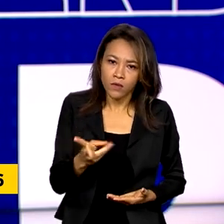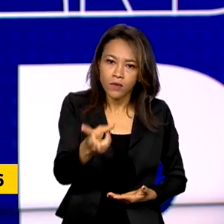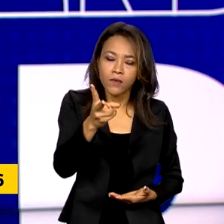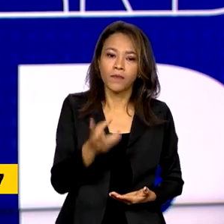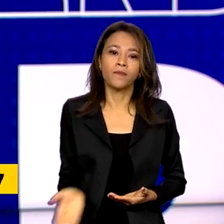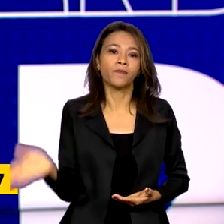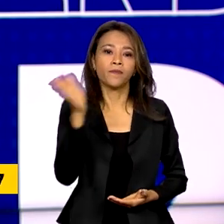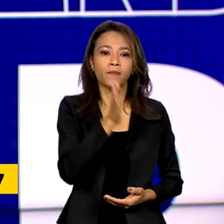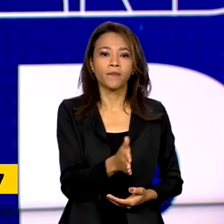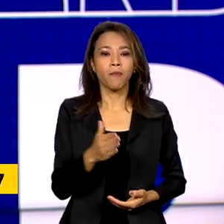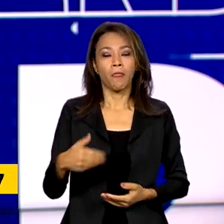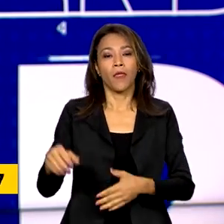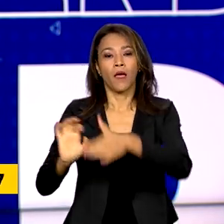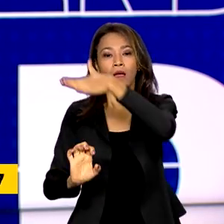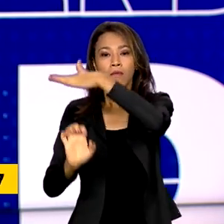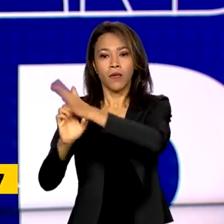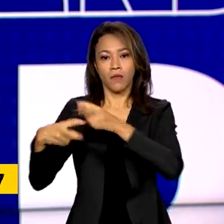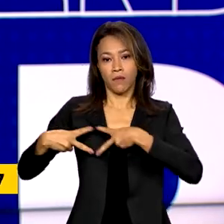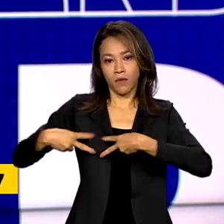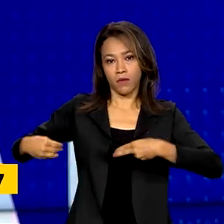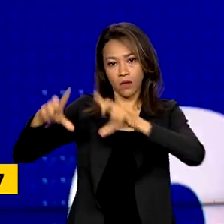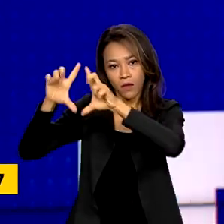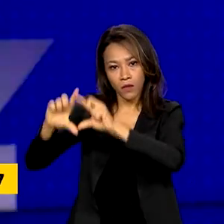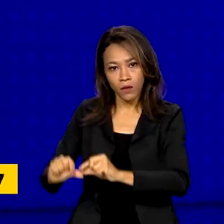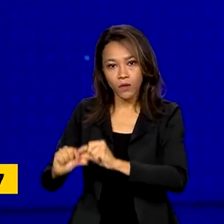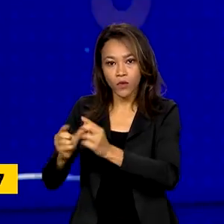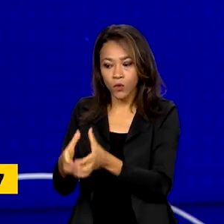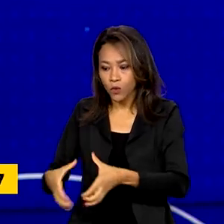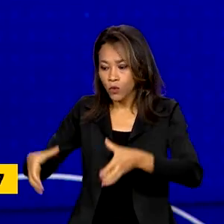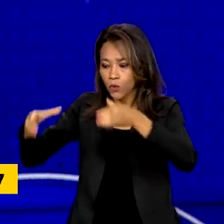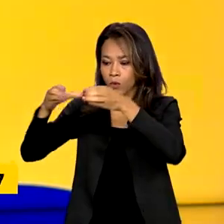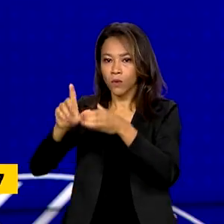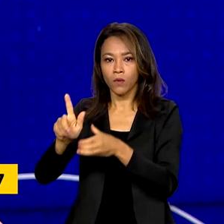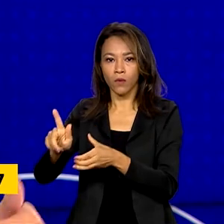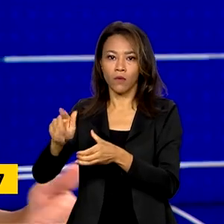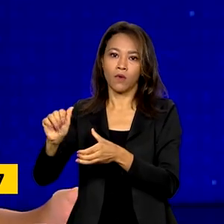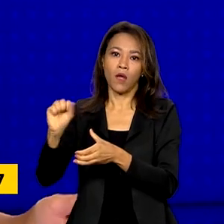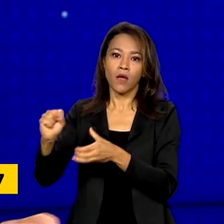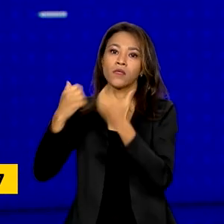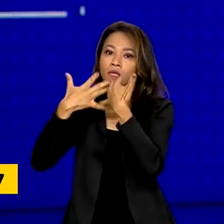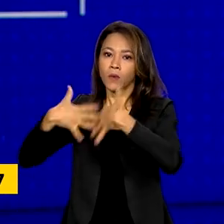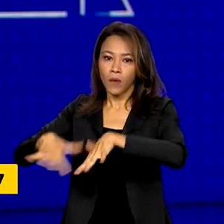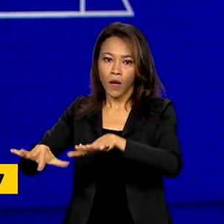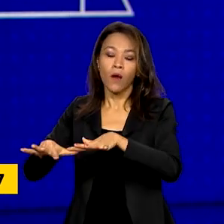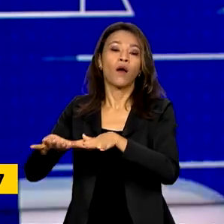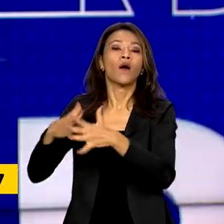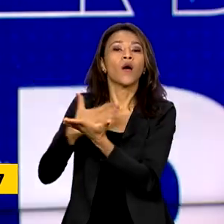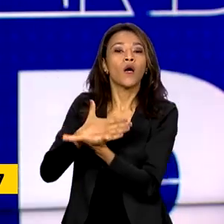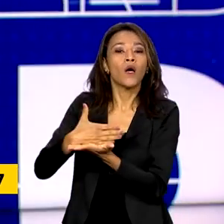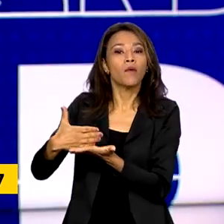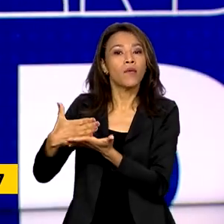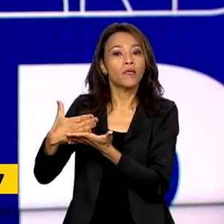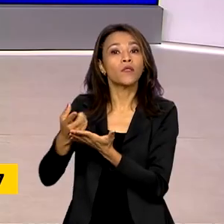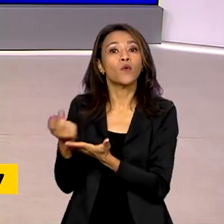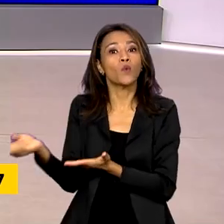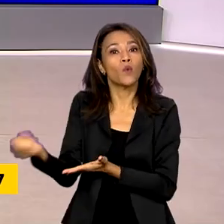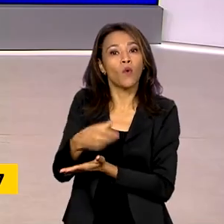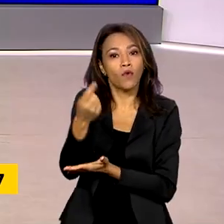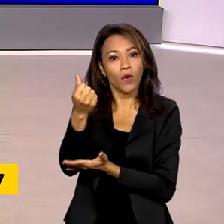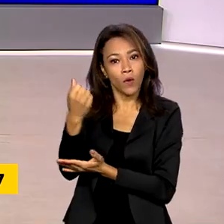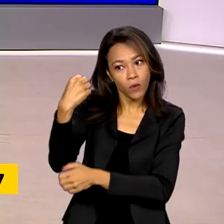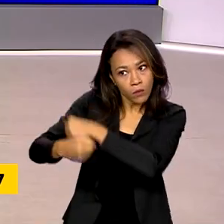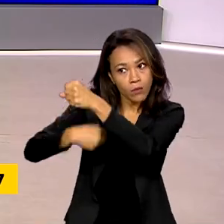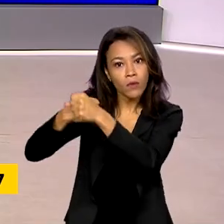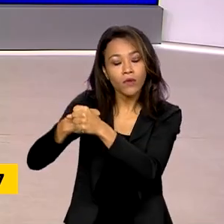A Petrobras reduziu o preço do gás natural. O novo valor começa a valer a partir do mês que vem. E